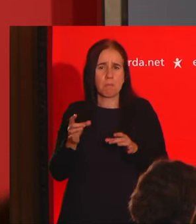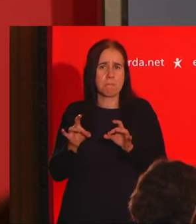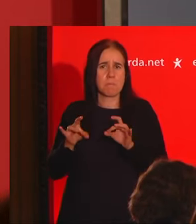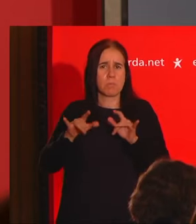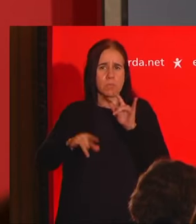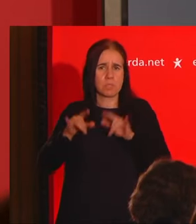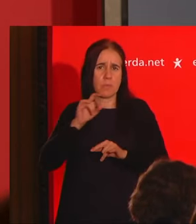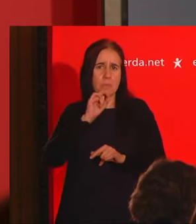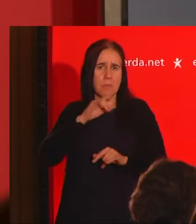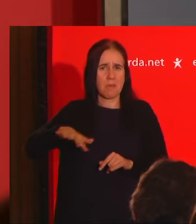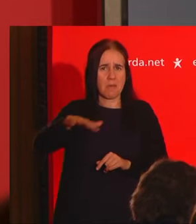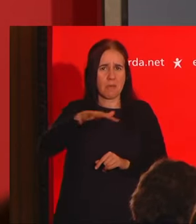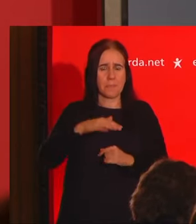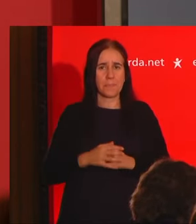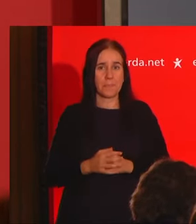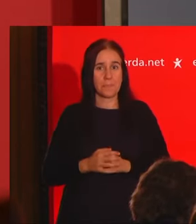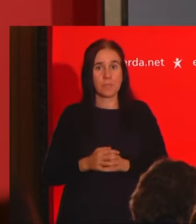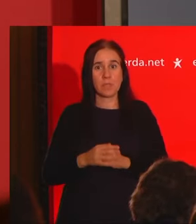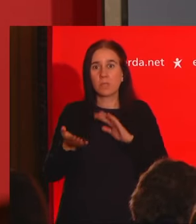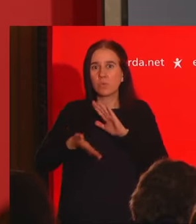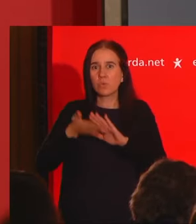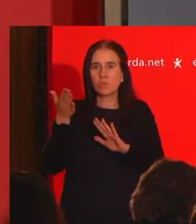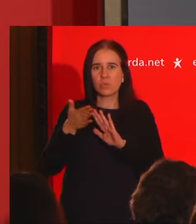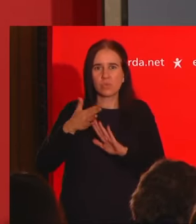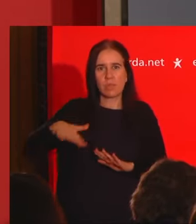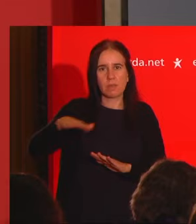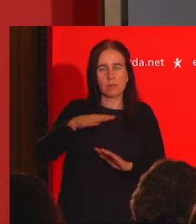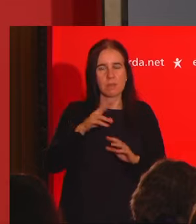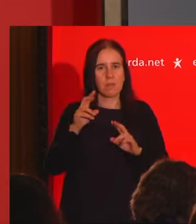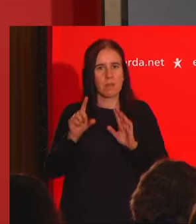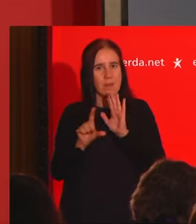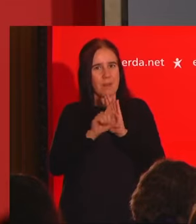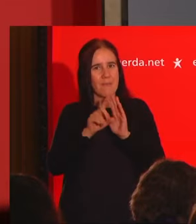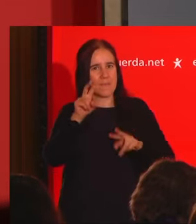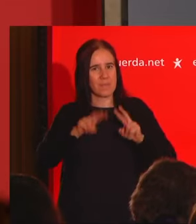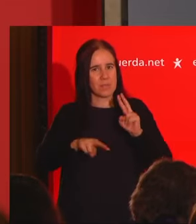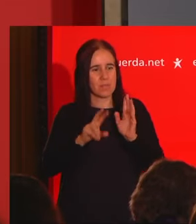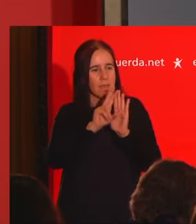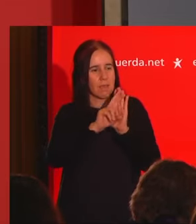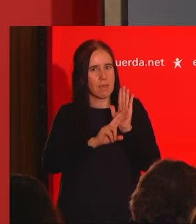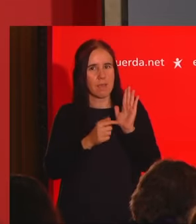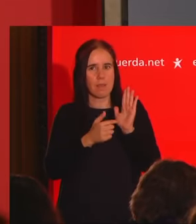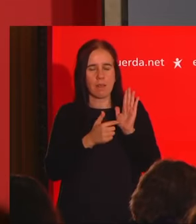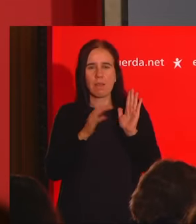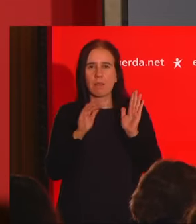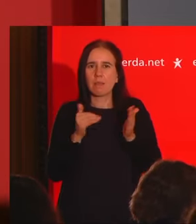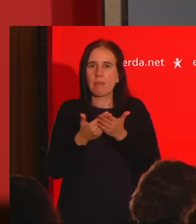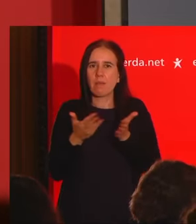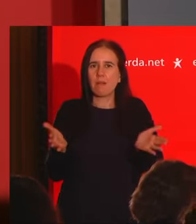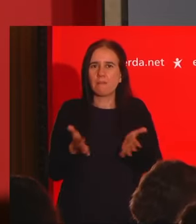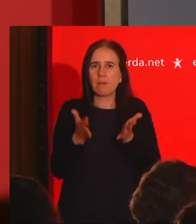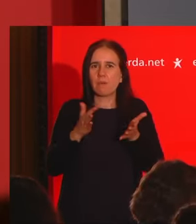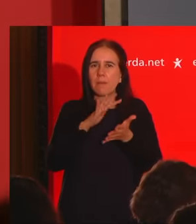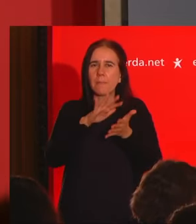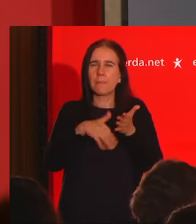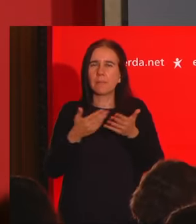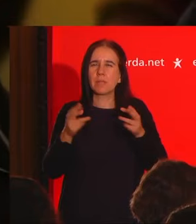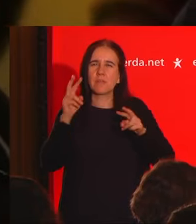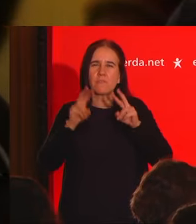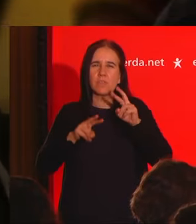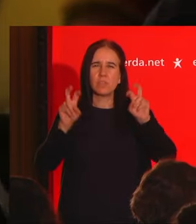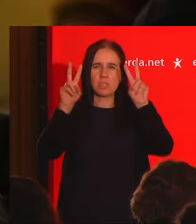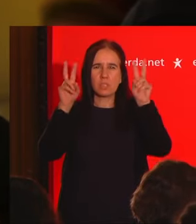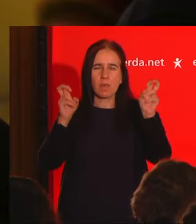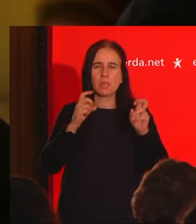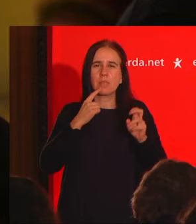manipulação. É urgente tirar da lei fiscal as regras que promovem o chamado planeamento fiscal